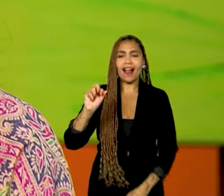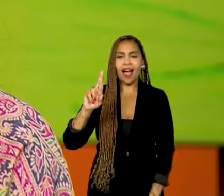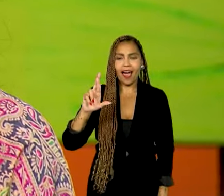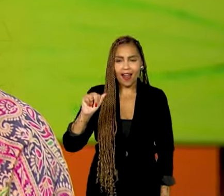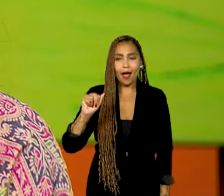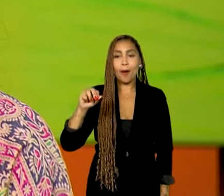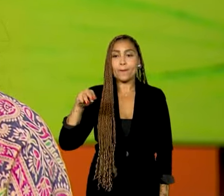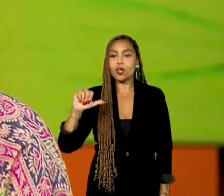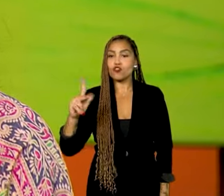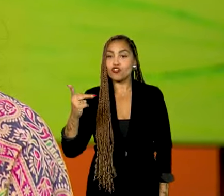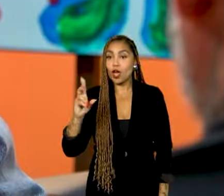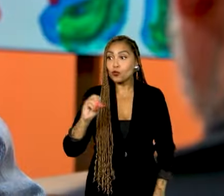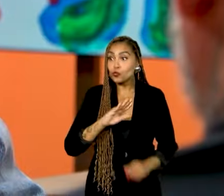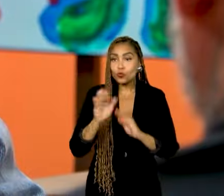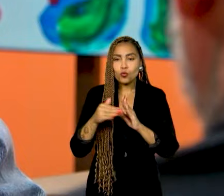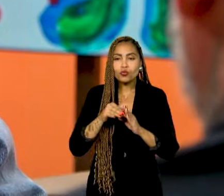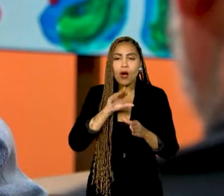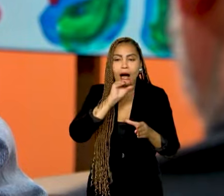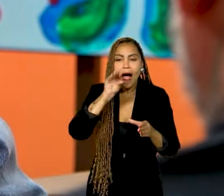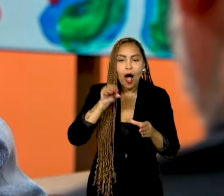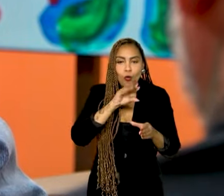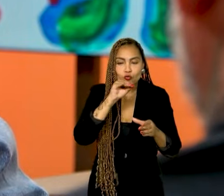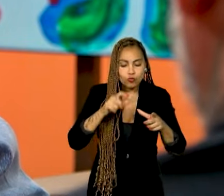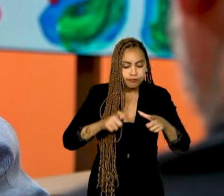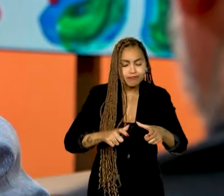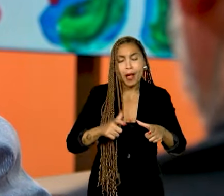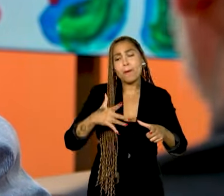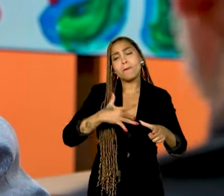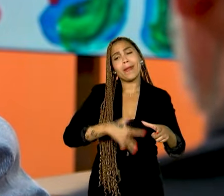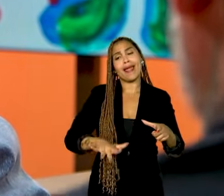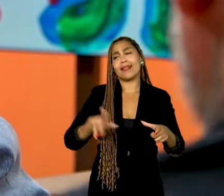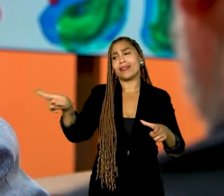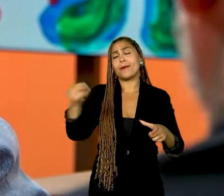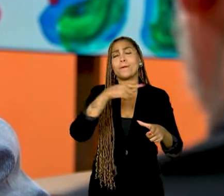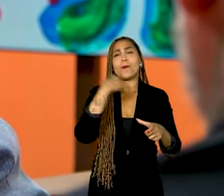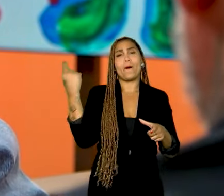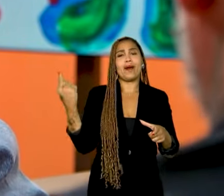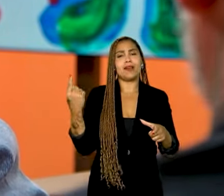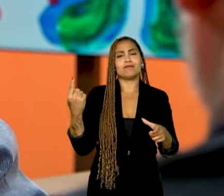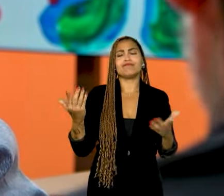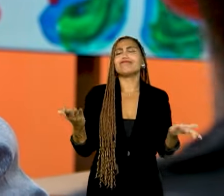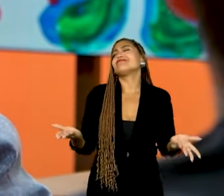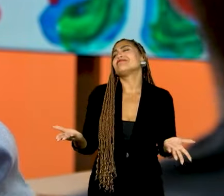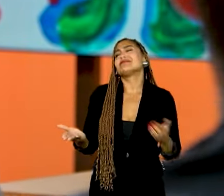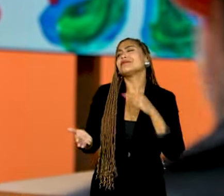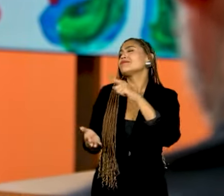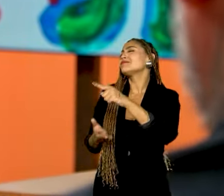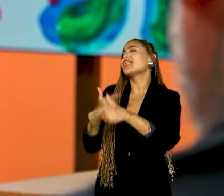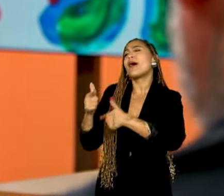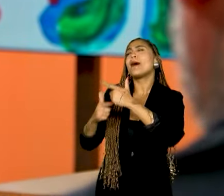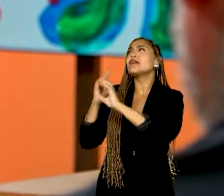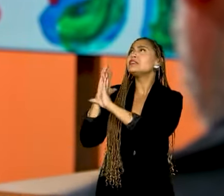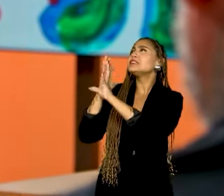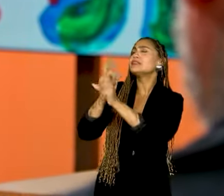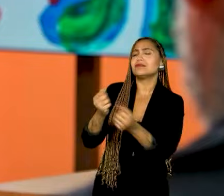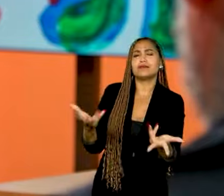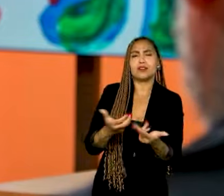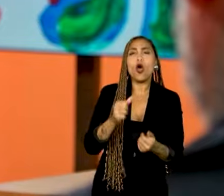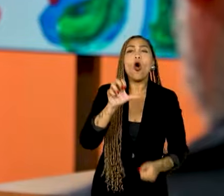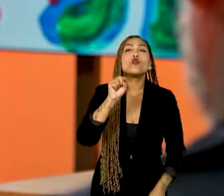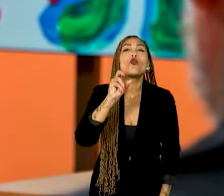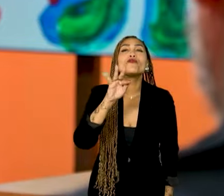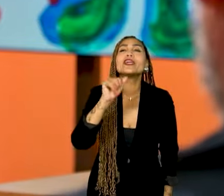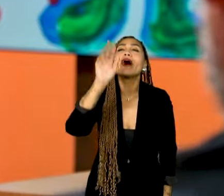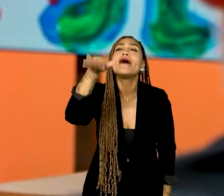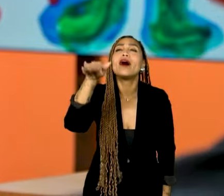Mas, foi uma Biazinha, coisa que nem ficou fala meio... isso, que pena, porque o que você fez é tão grande, é tudo tão grande, meu amor. Porque, ah, assim, é. Sofia, sua mãe,